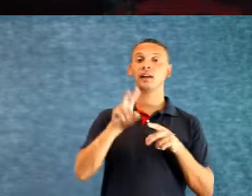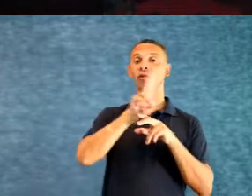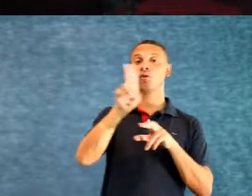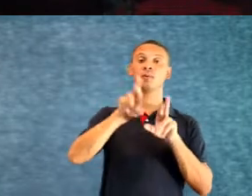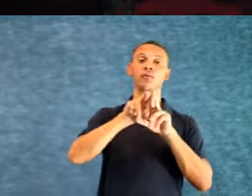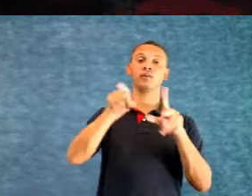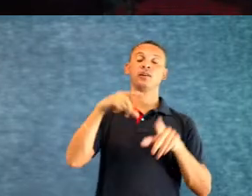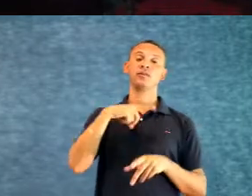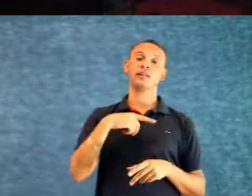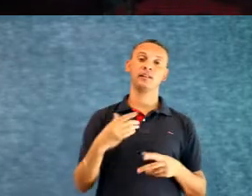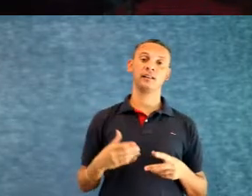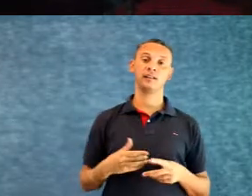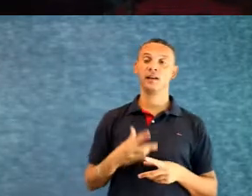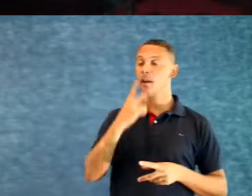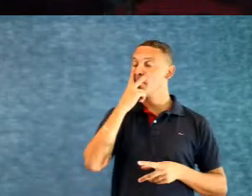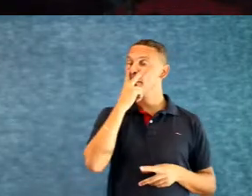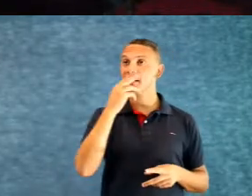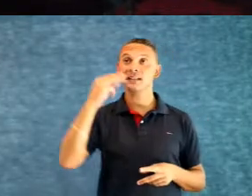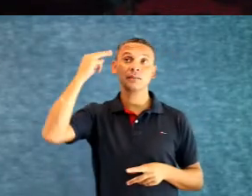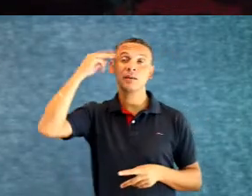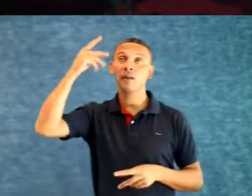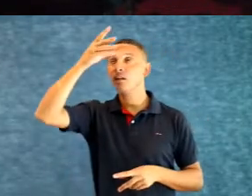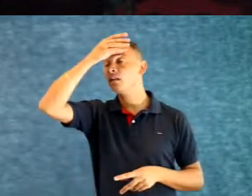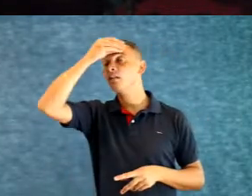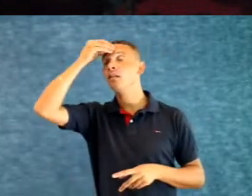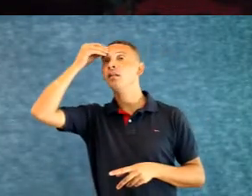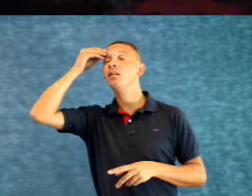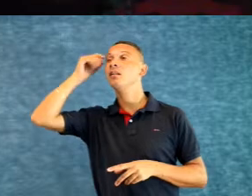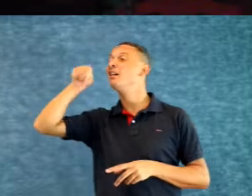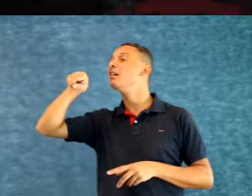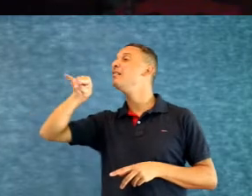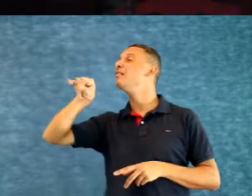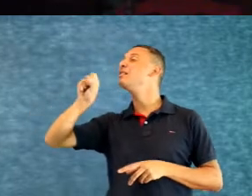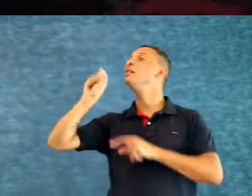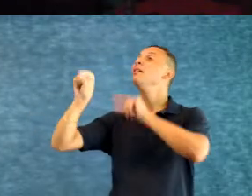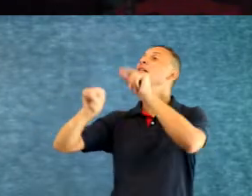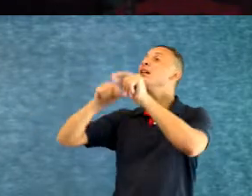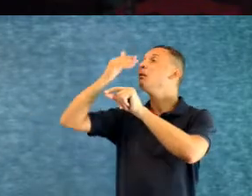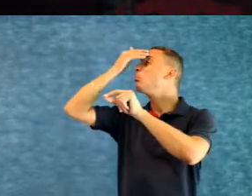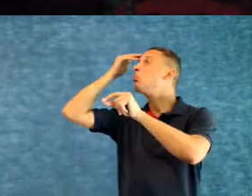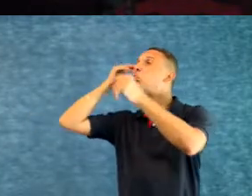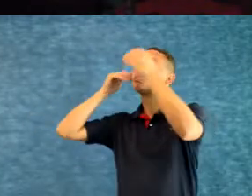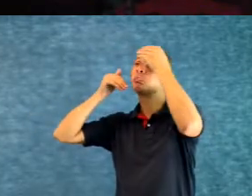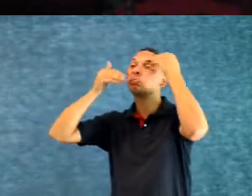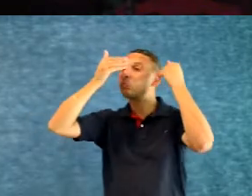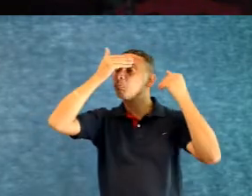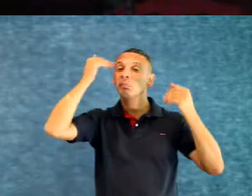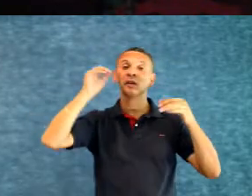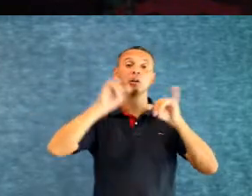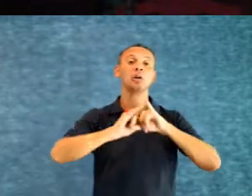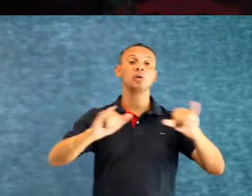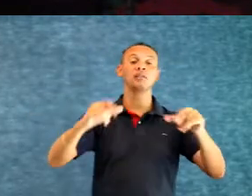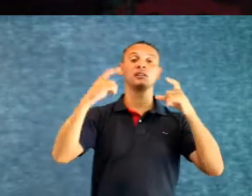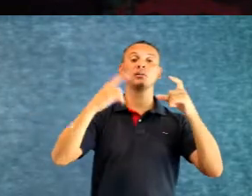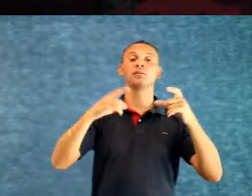eu tentei fazer na minha tese, na época do doutorado, assim, eu acompanhei os passos dela, onde ela morou, onde ela foi, eu tentei ir atrás.